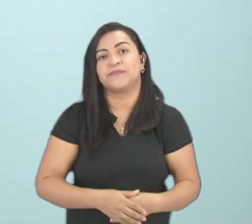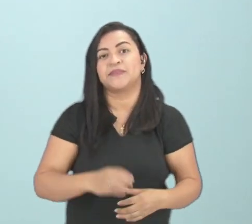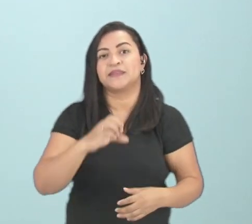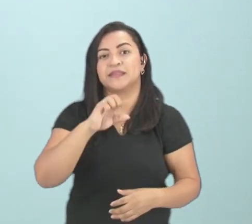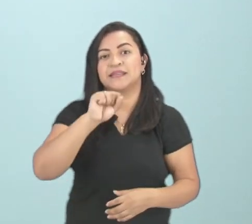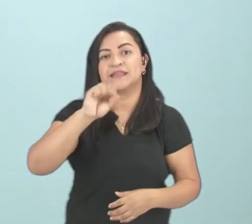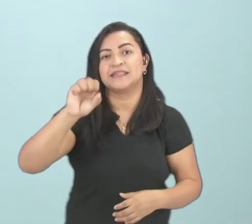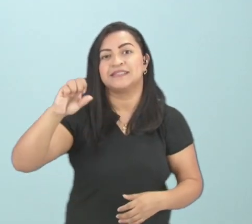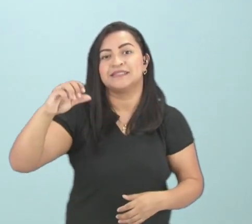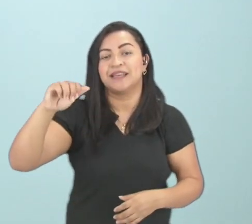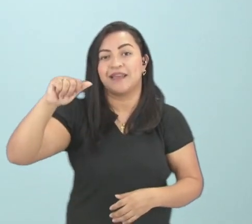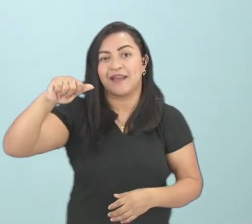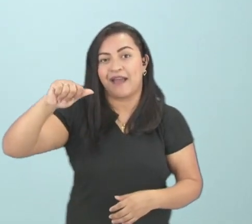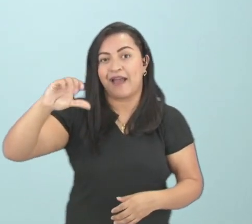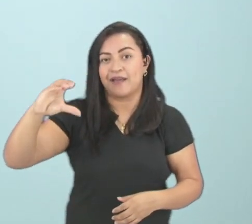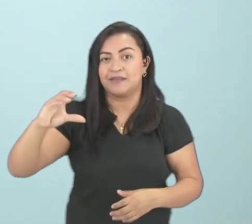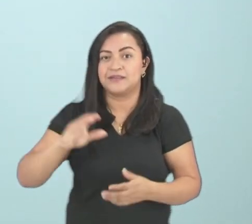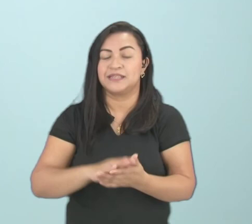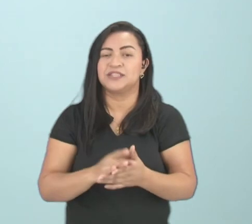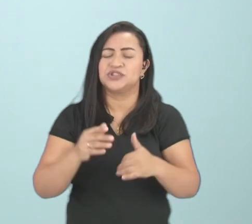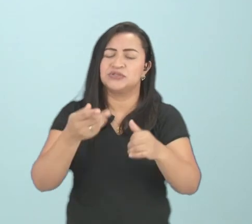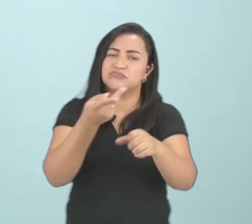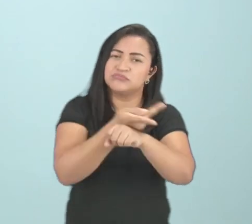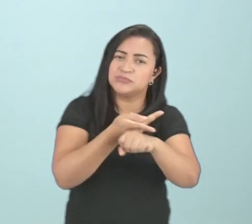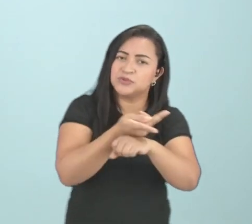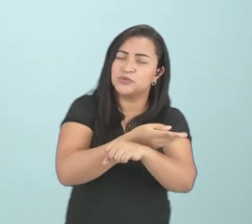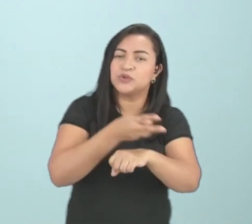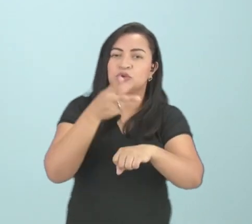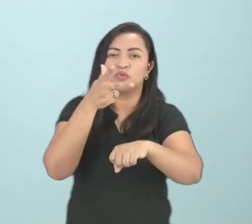estar procurando lá nos vídeos